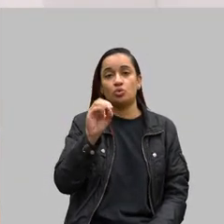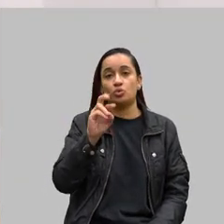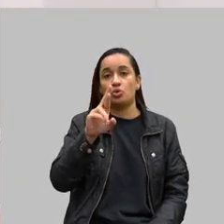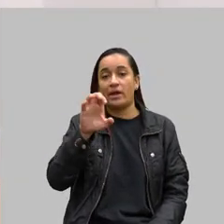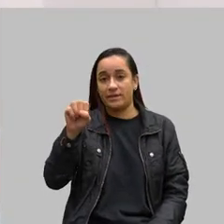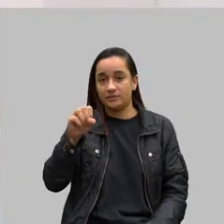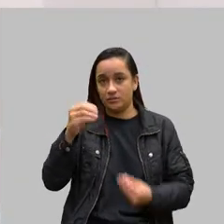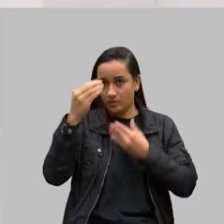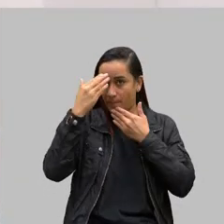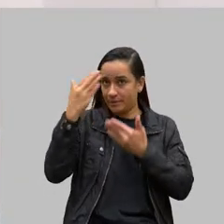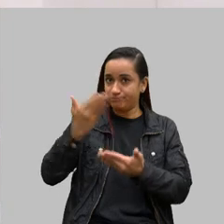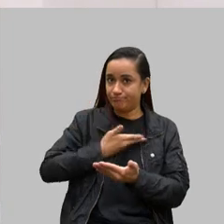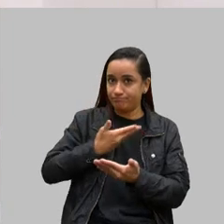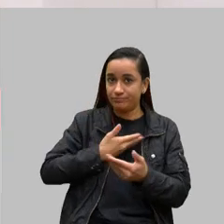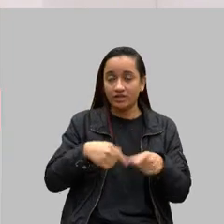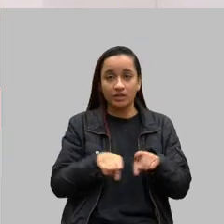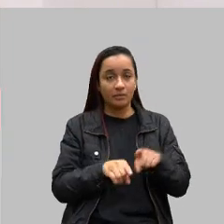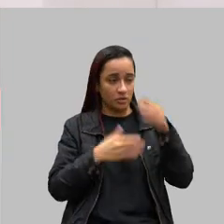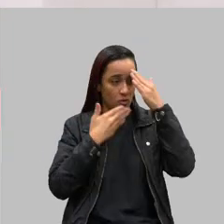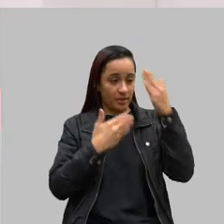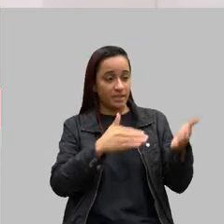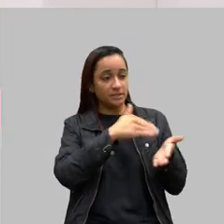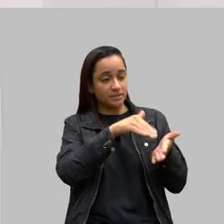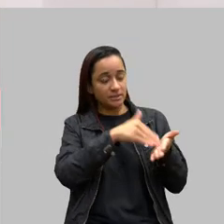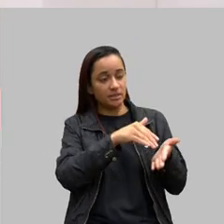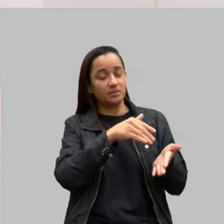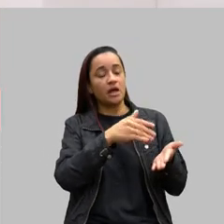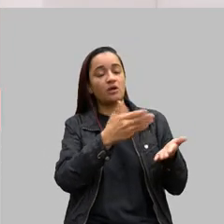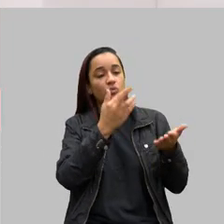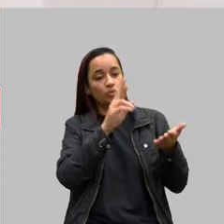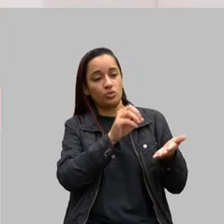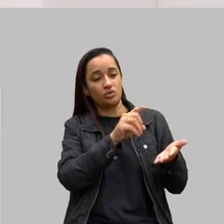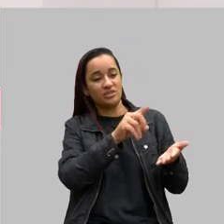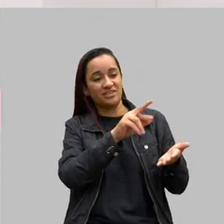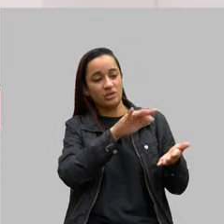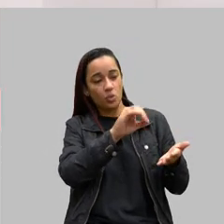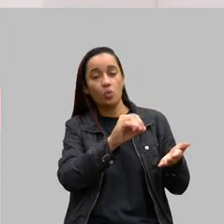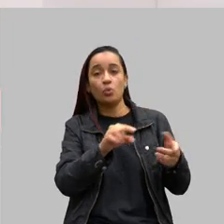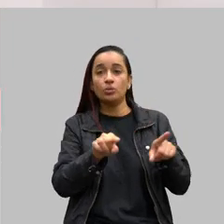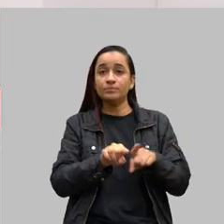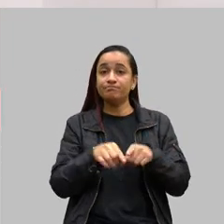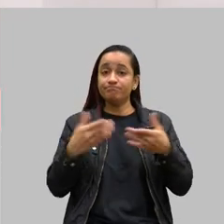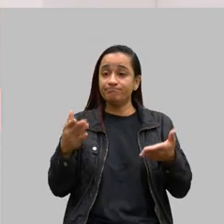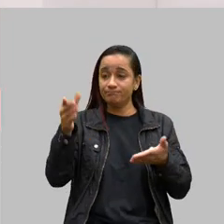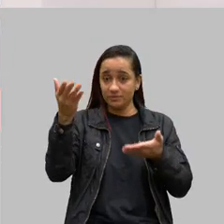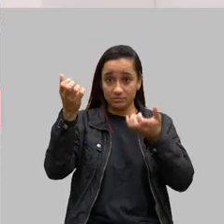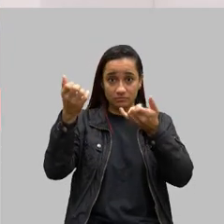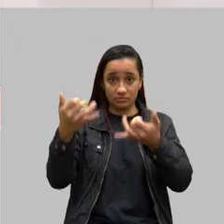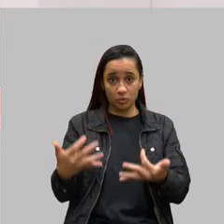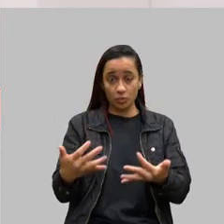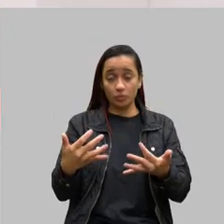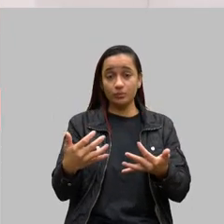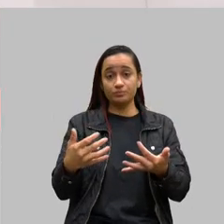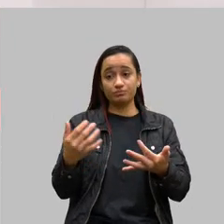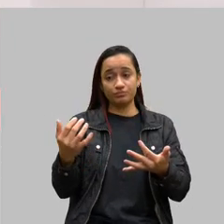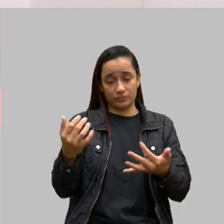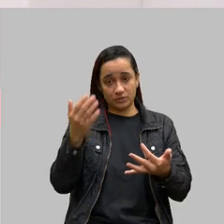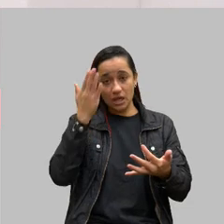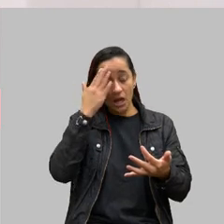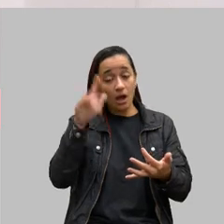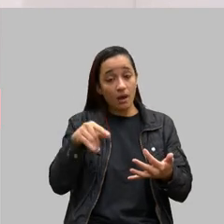ao Rodrigo diretor geral Dr e e num ponto que você tocou Tiago é importante realmente